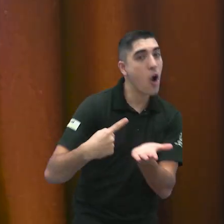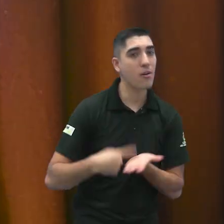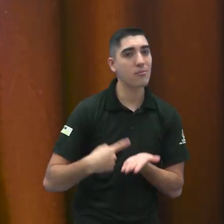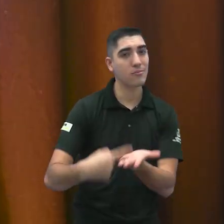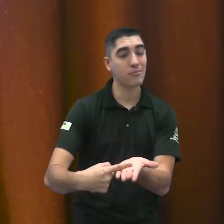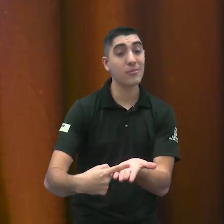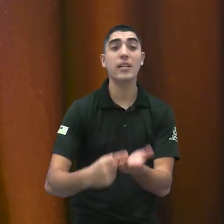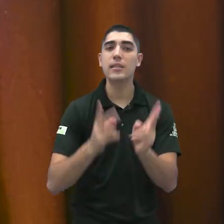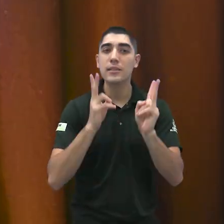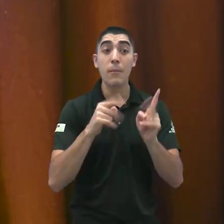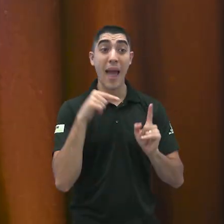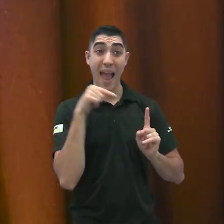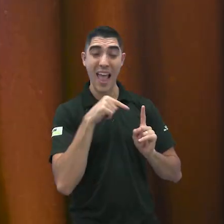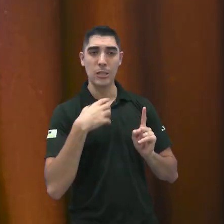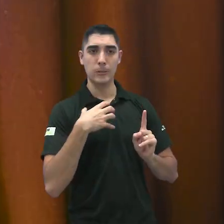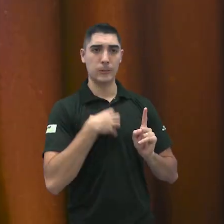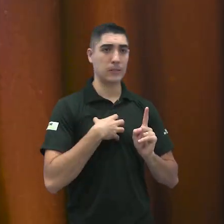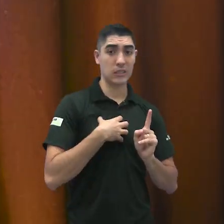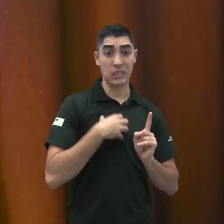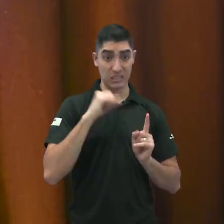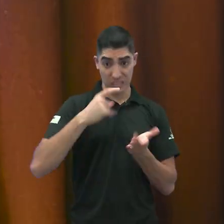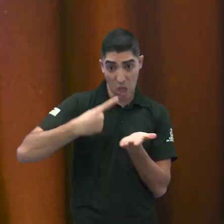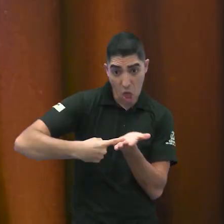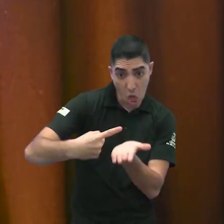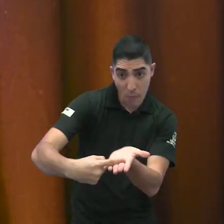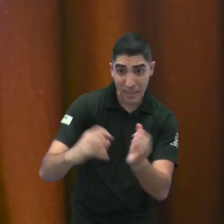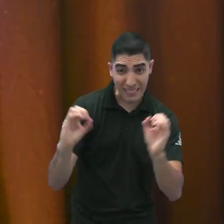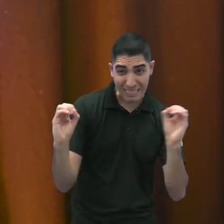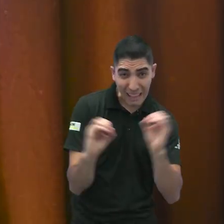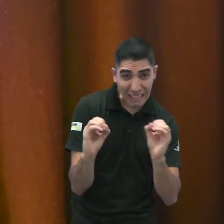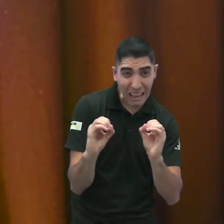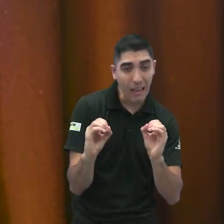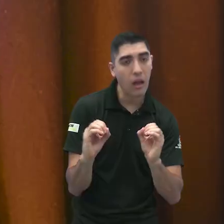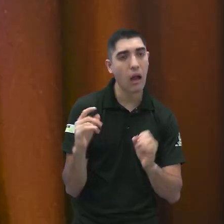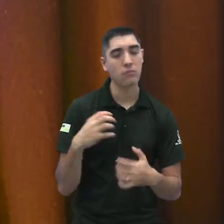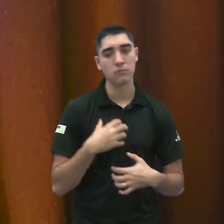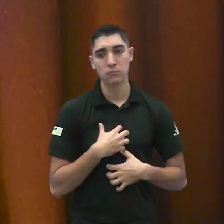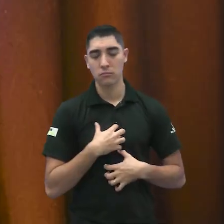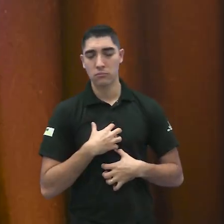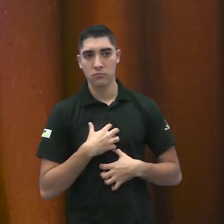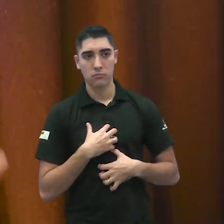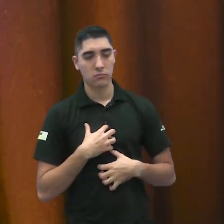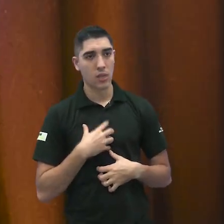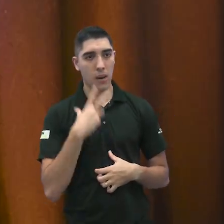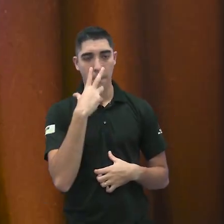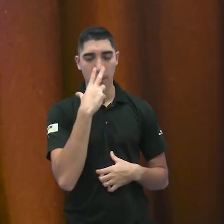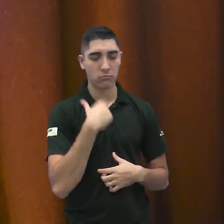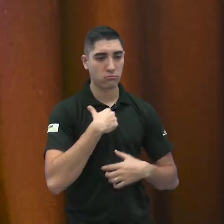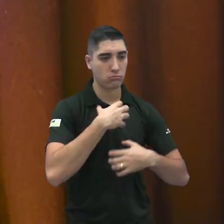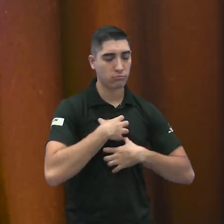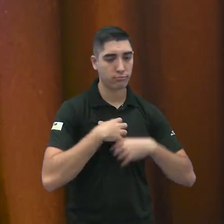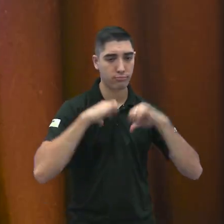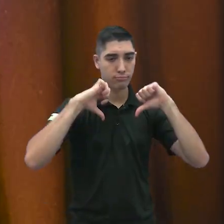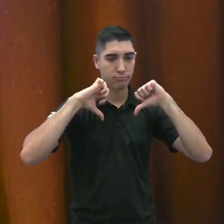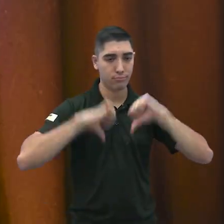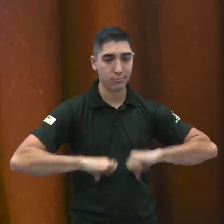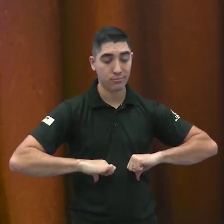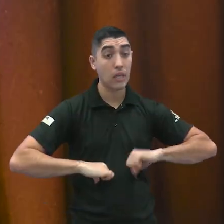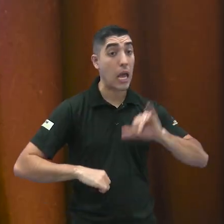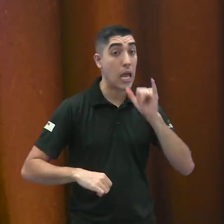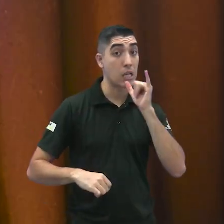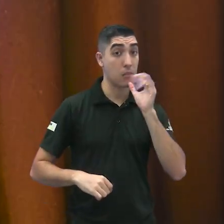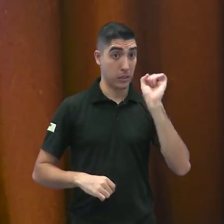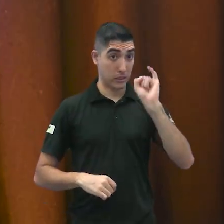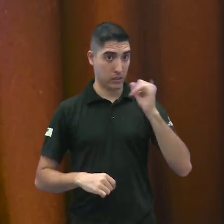fez. Então, para ele, vai ser uma dor muito grande quando esses combinados eles não são cumpridos. Quando ele se sente em desvantagem na negociação. E quando ele